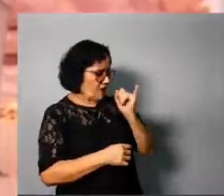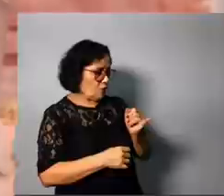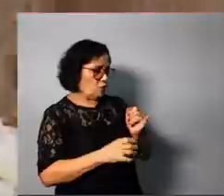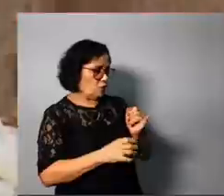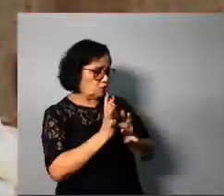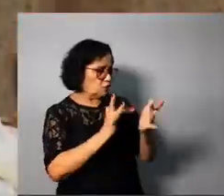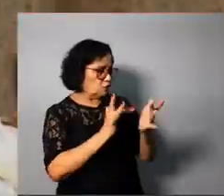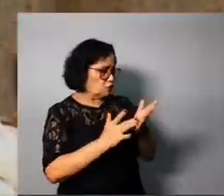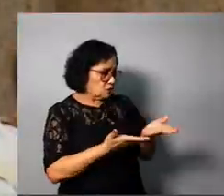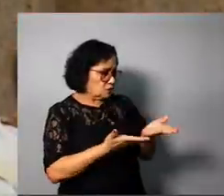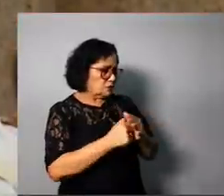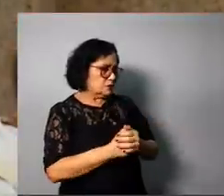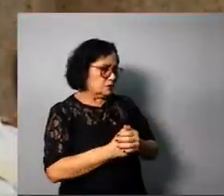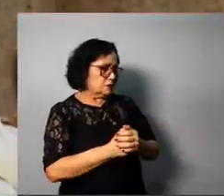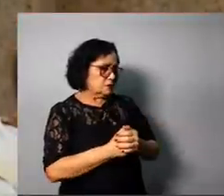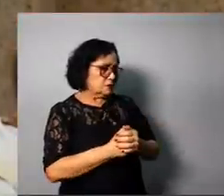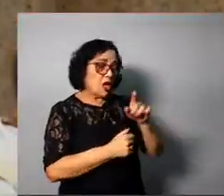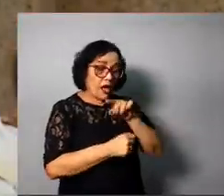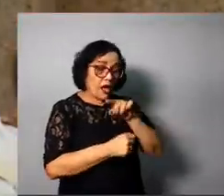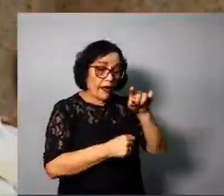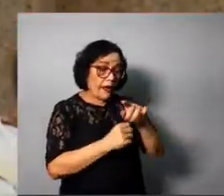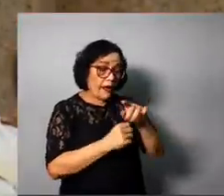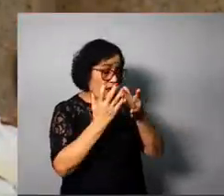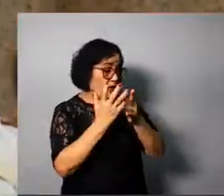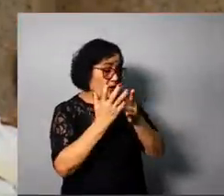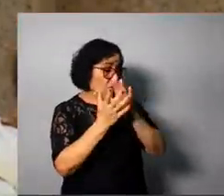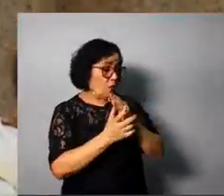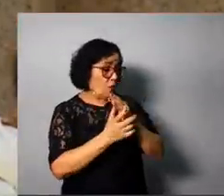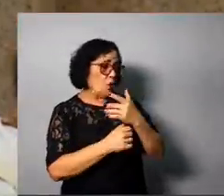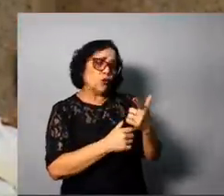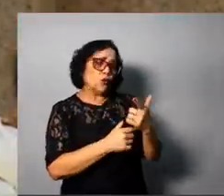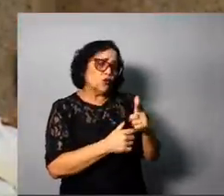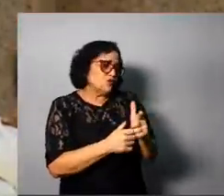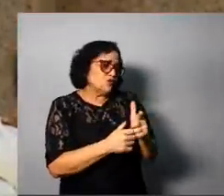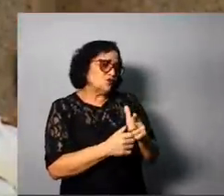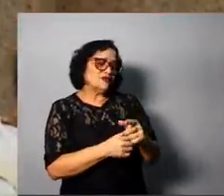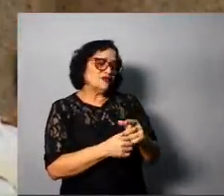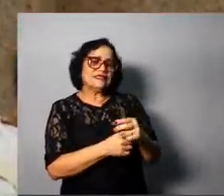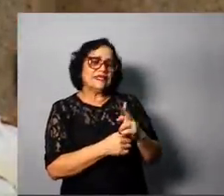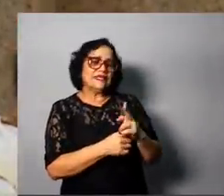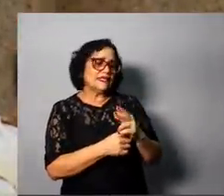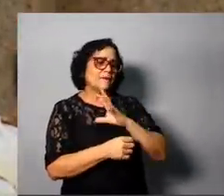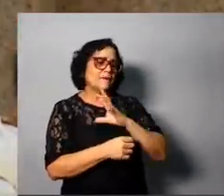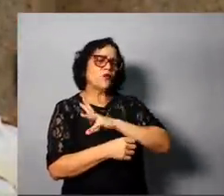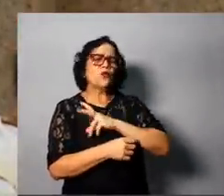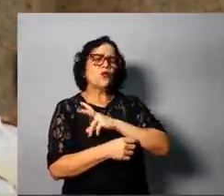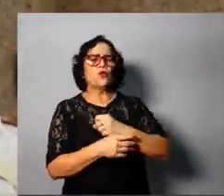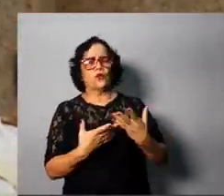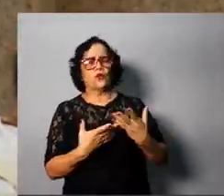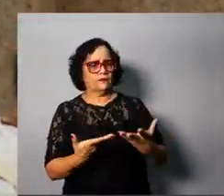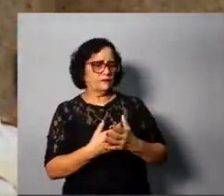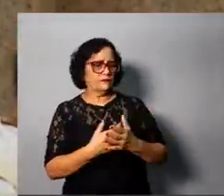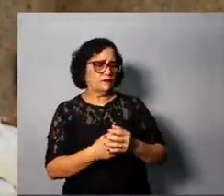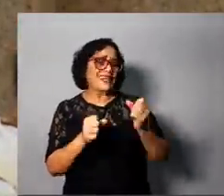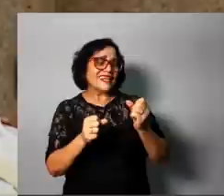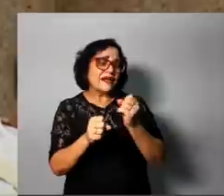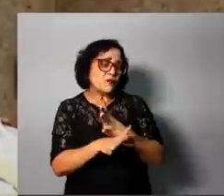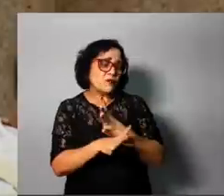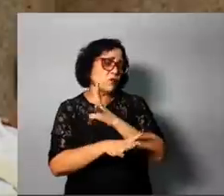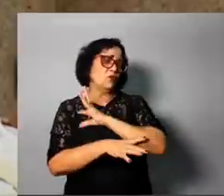Jesus: estes esposos não têm mais amor. Acabou o